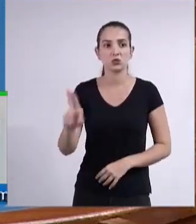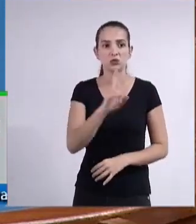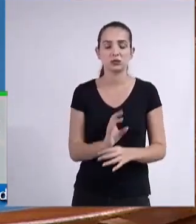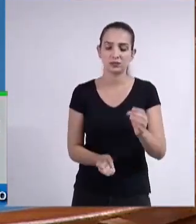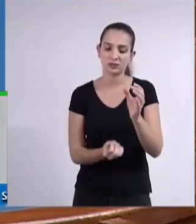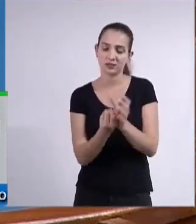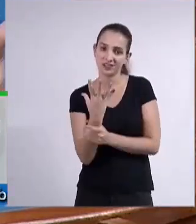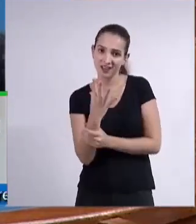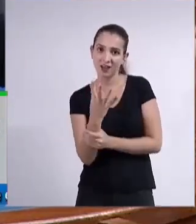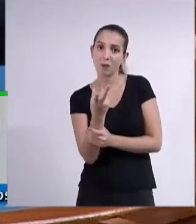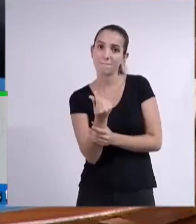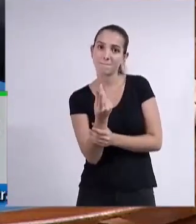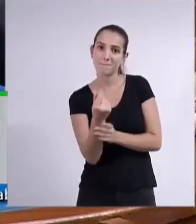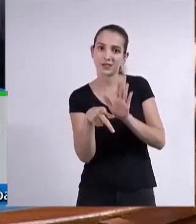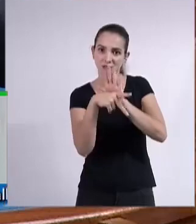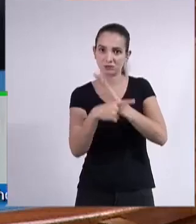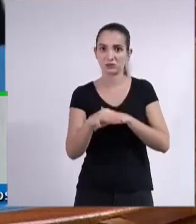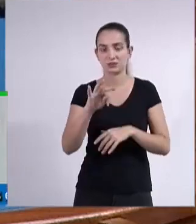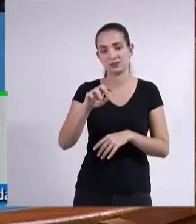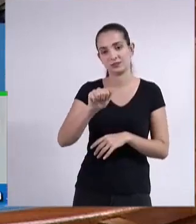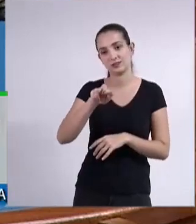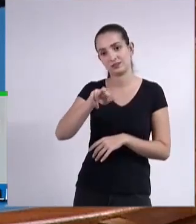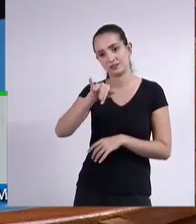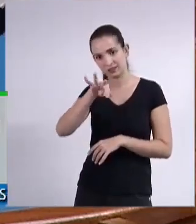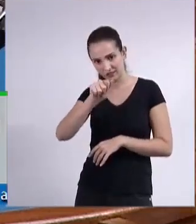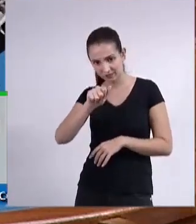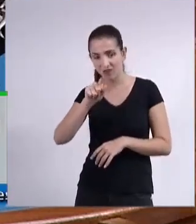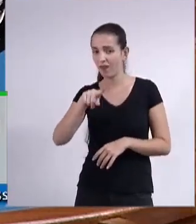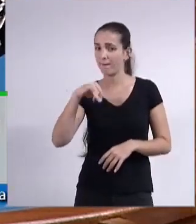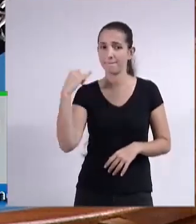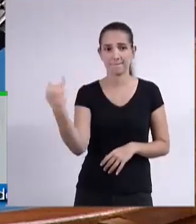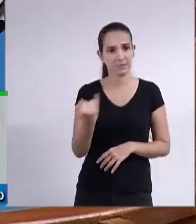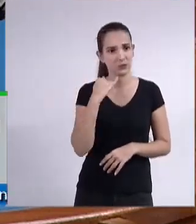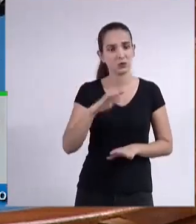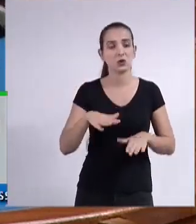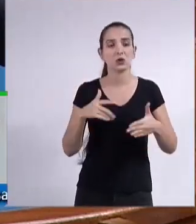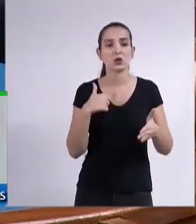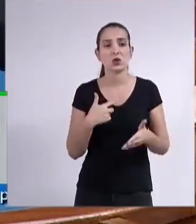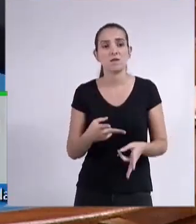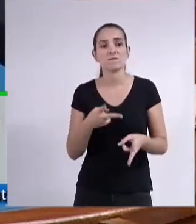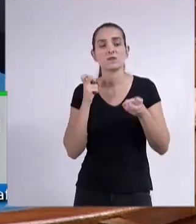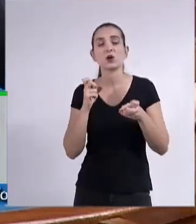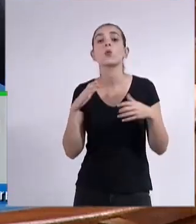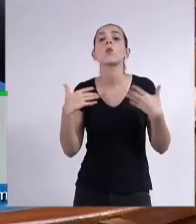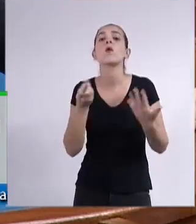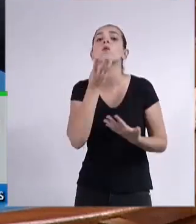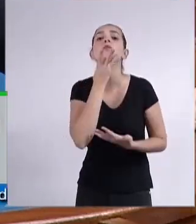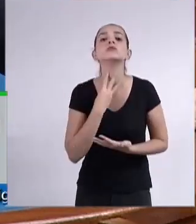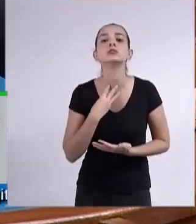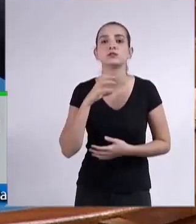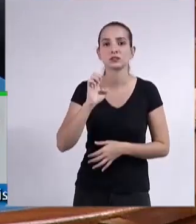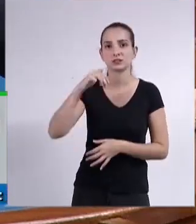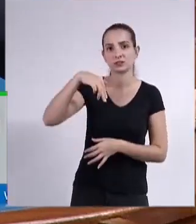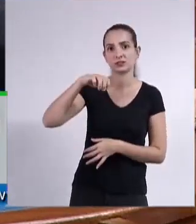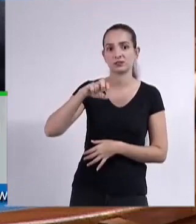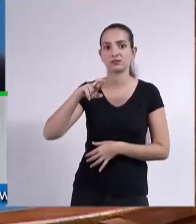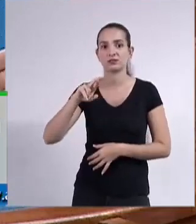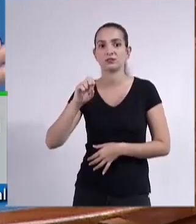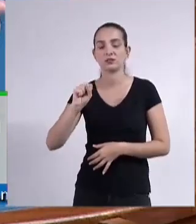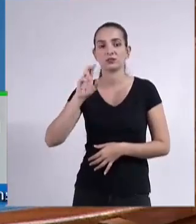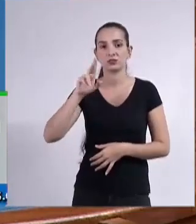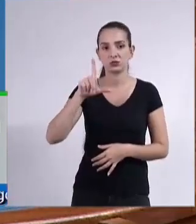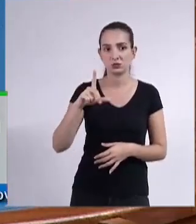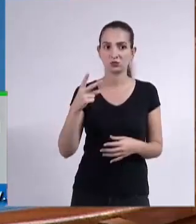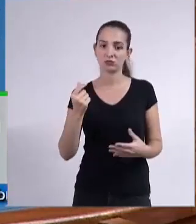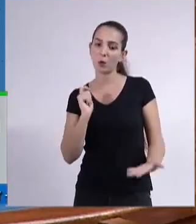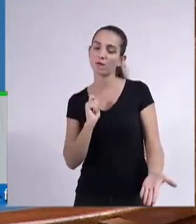preço da tarifa. Então, é muito importante, quando eu dizia aqui, qual foi a razão da Enersul fazer a devolução, é